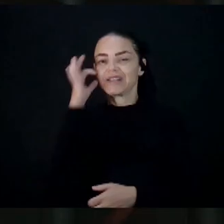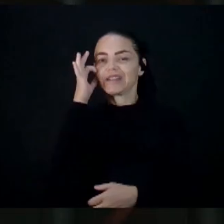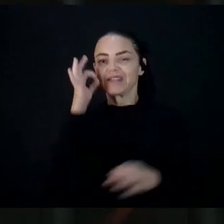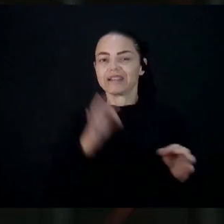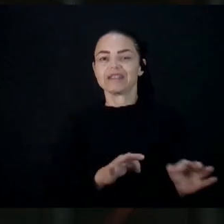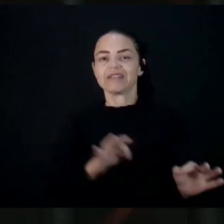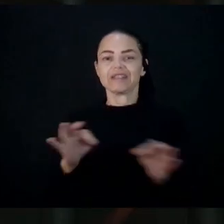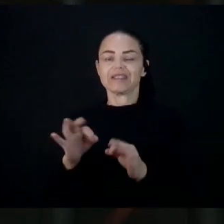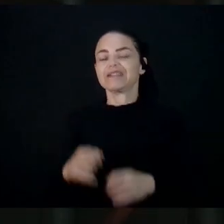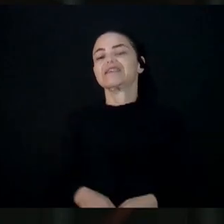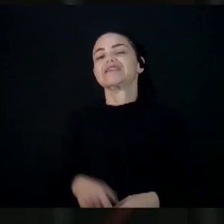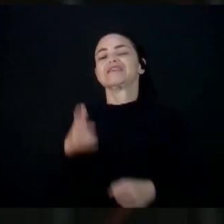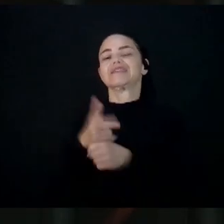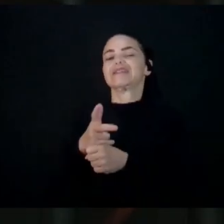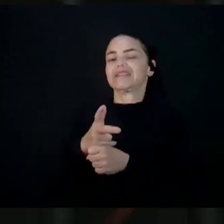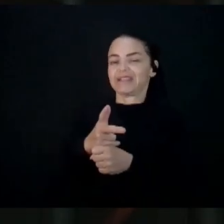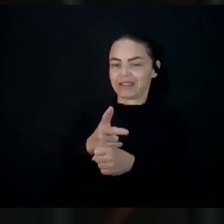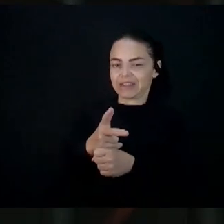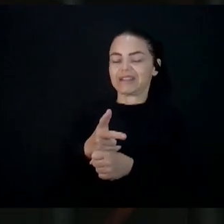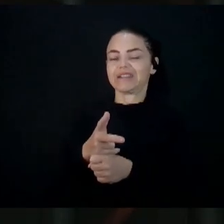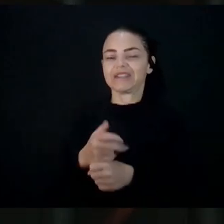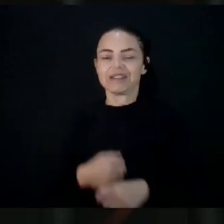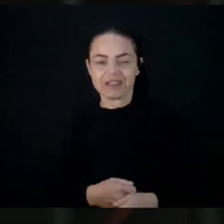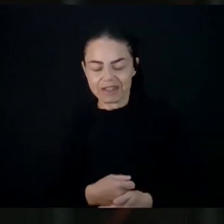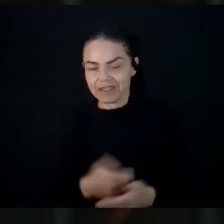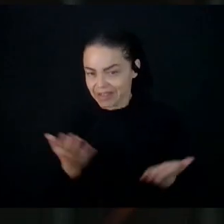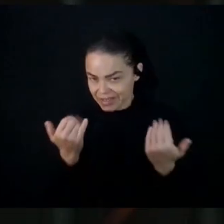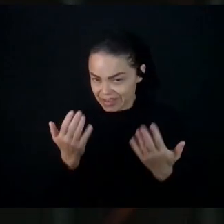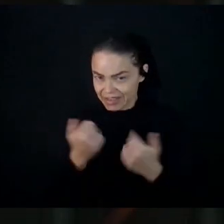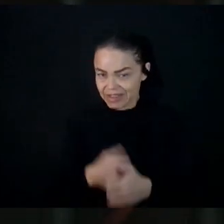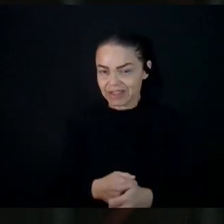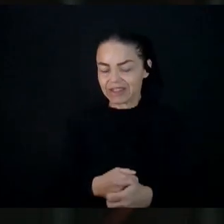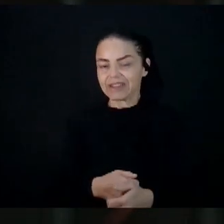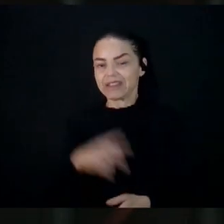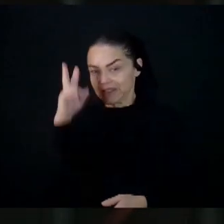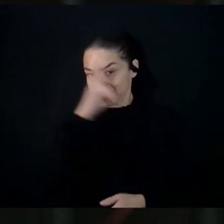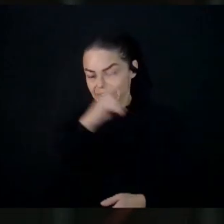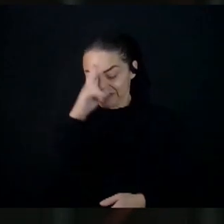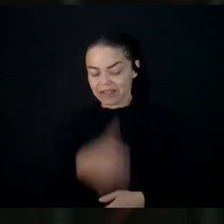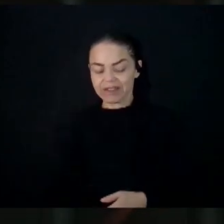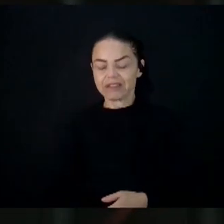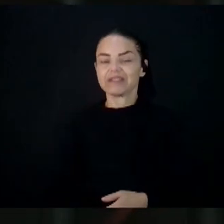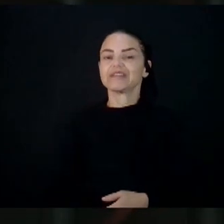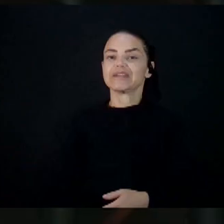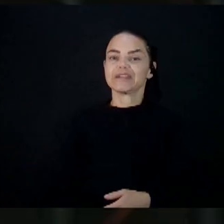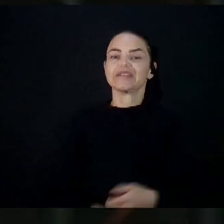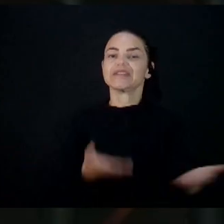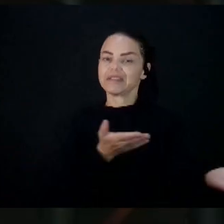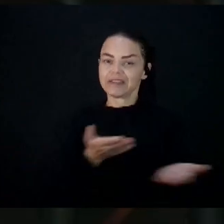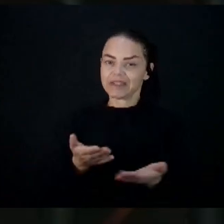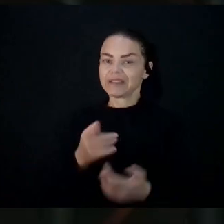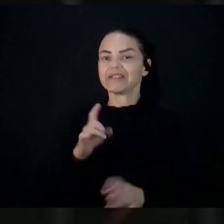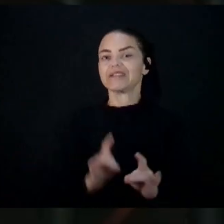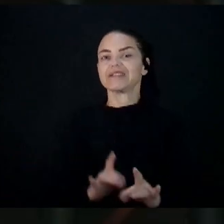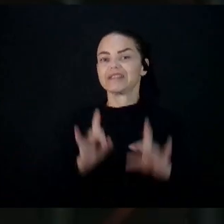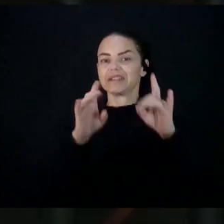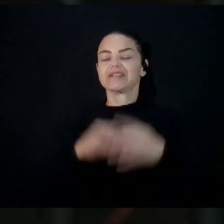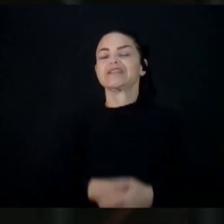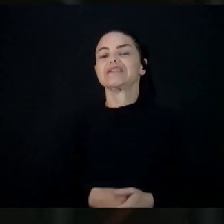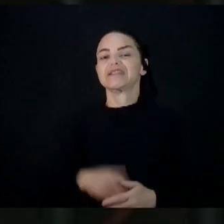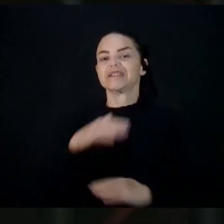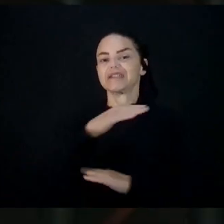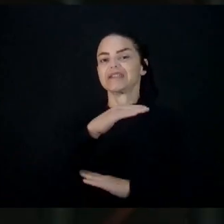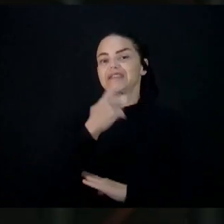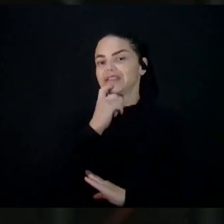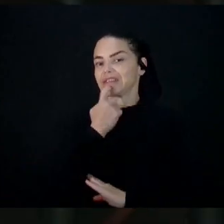nosso Estúdio Câmara. Fique com a gente. Eu quero lembrar, gente, olha só, tem um convite especial para você. A Câmara de Campinas